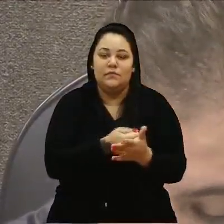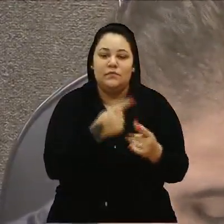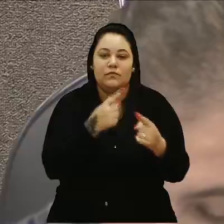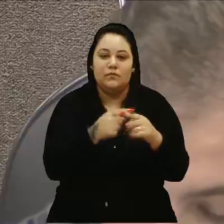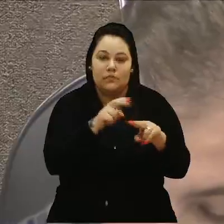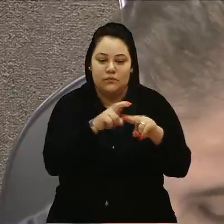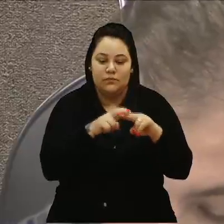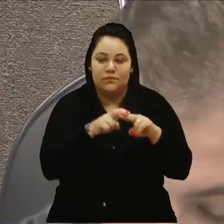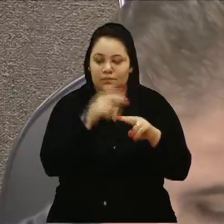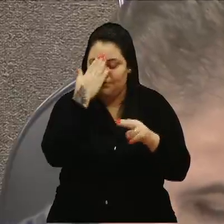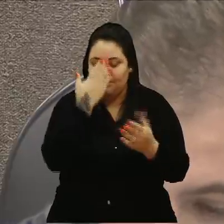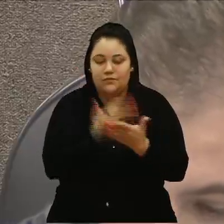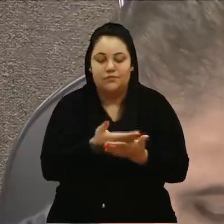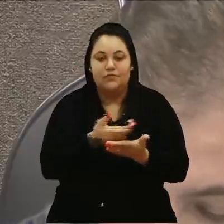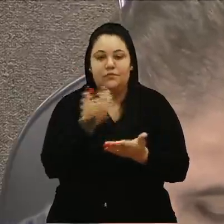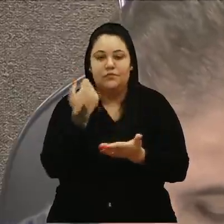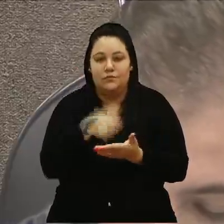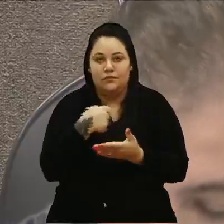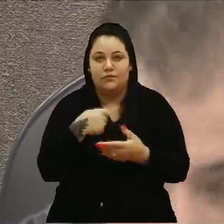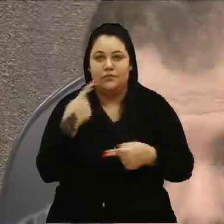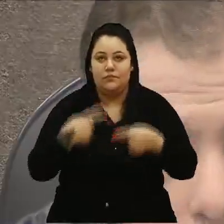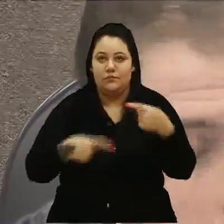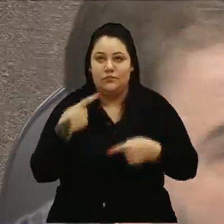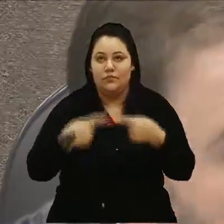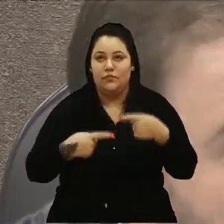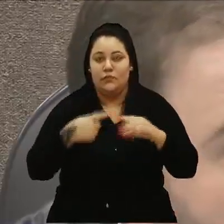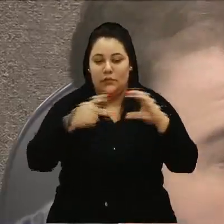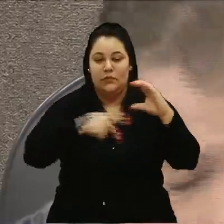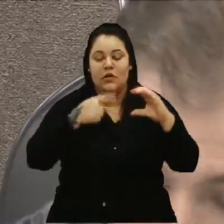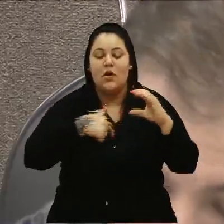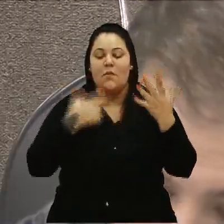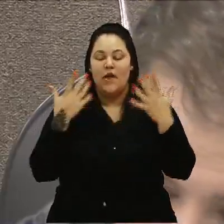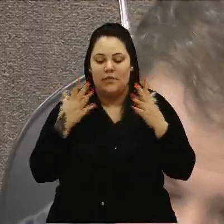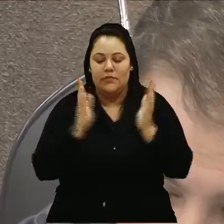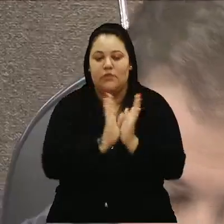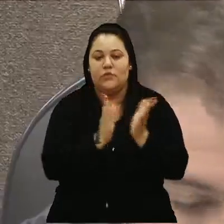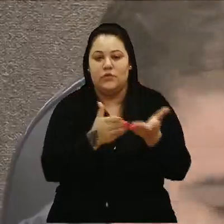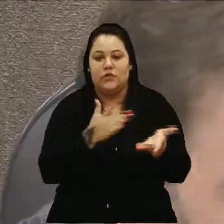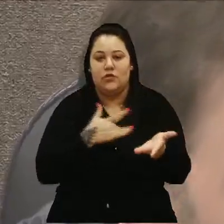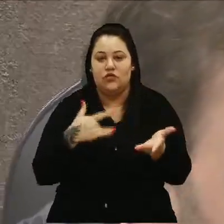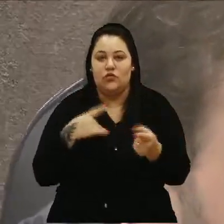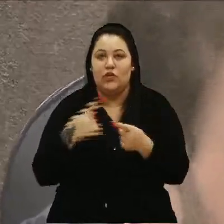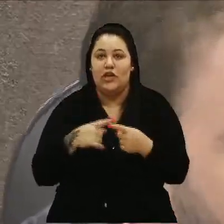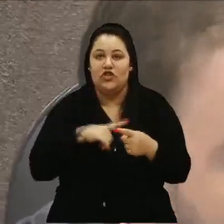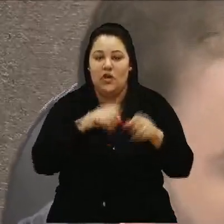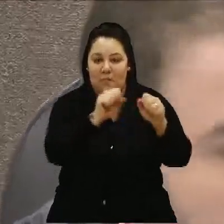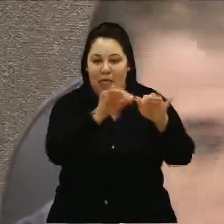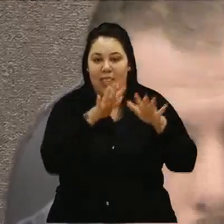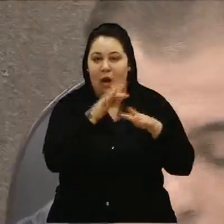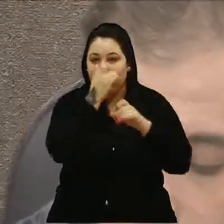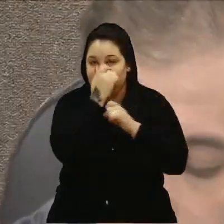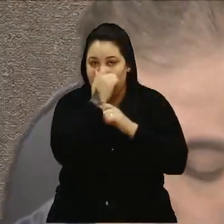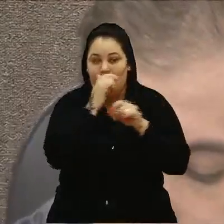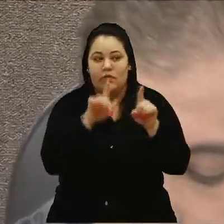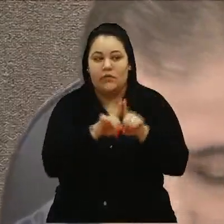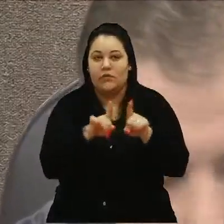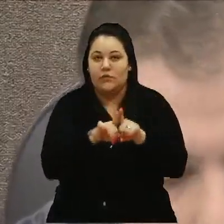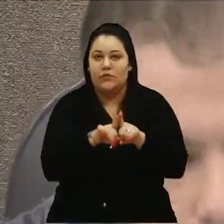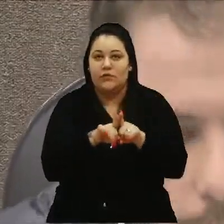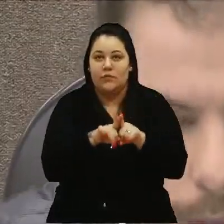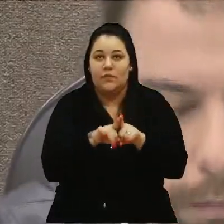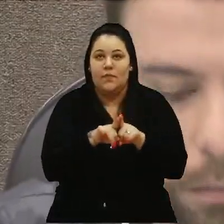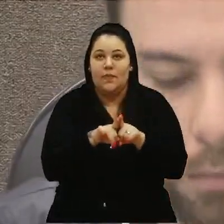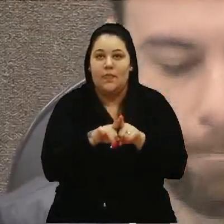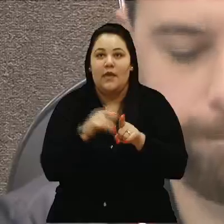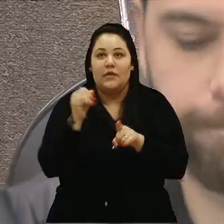pertinente, sim, um debate aqui na Câmara de Vereadores. E parabenizei a Comissão de Saúde, porque a gente tinha um plenário lotado. E se para saber as fontes,